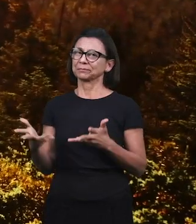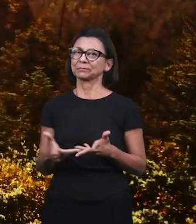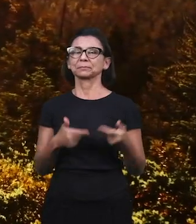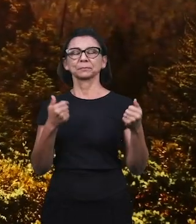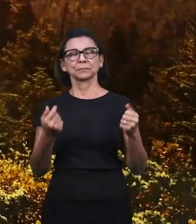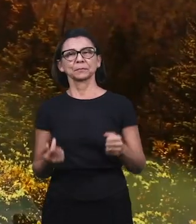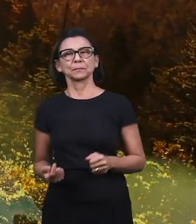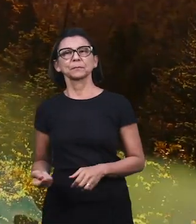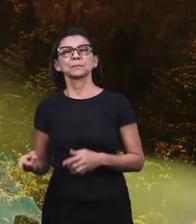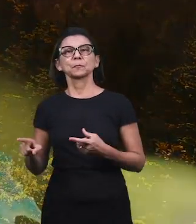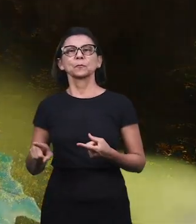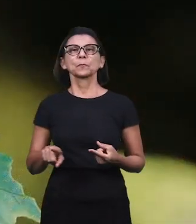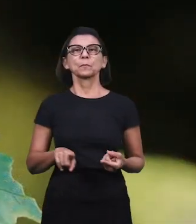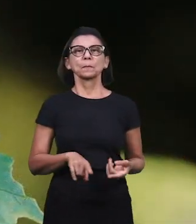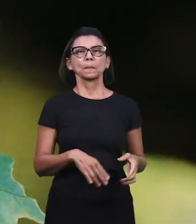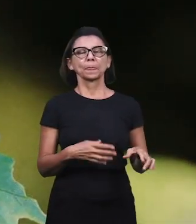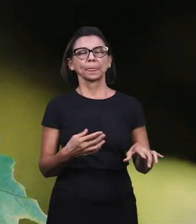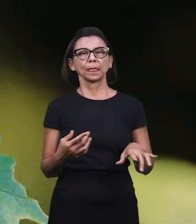porvir.